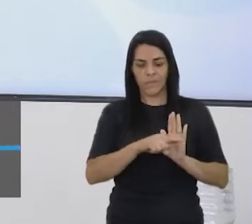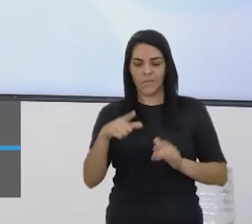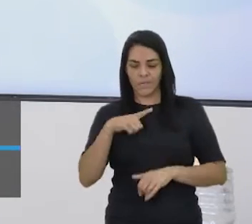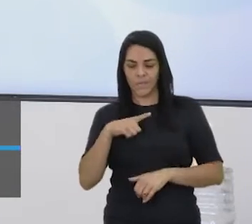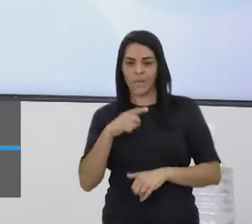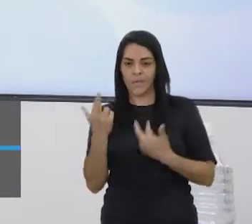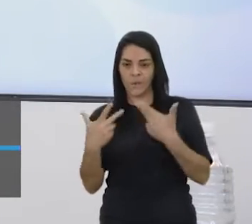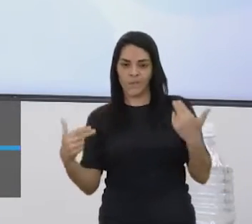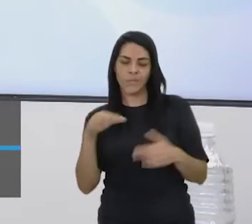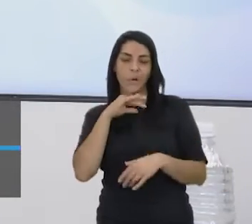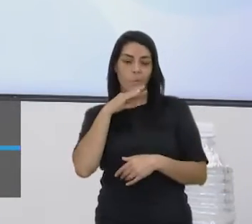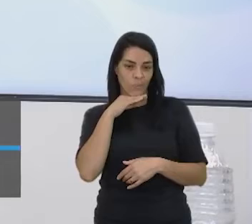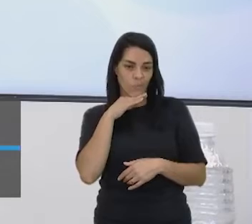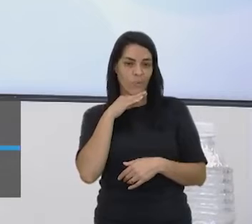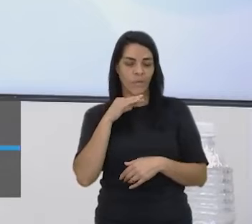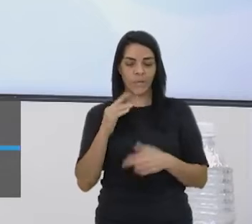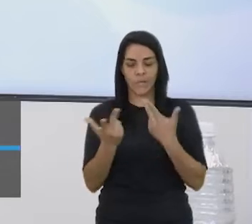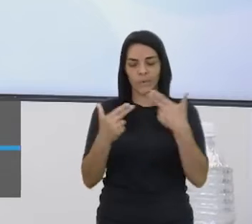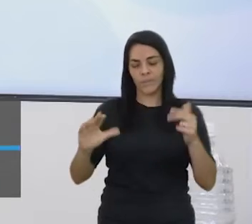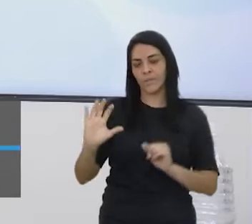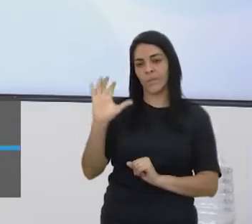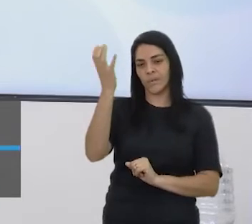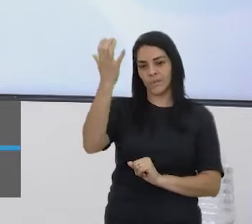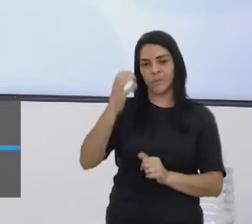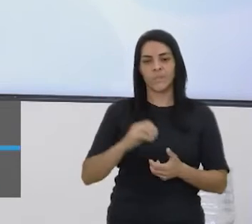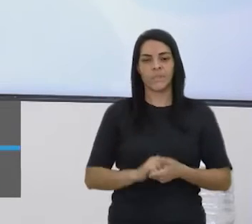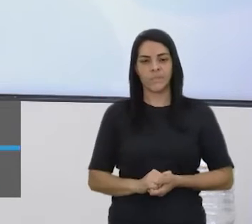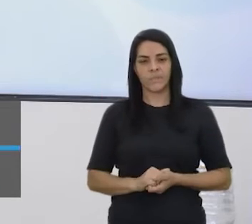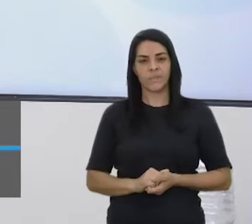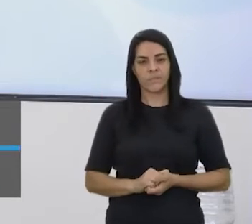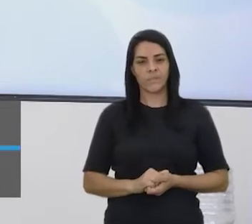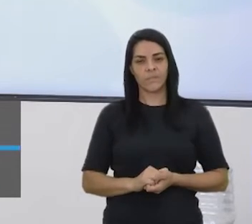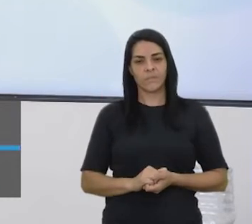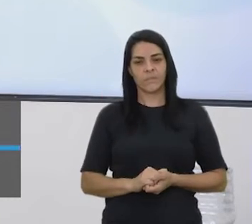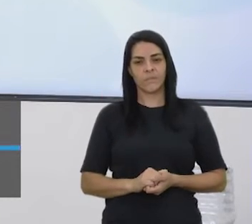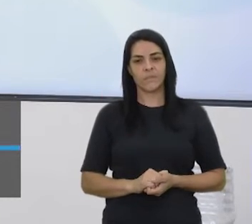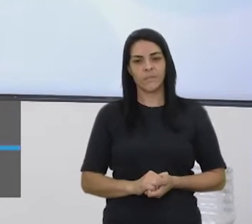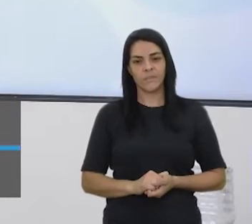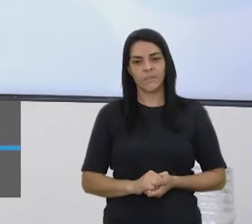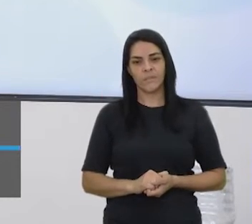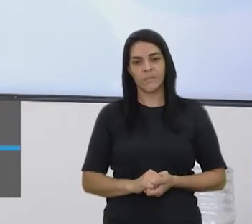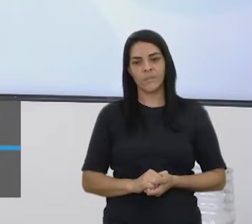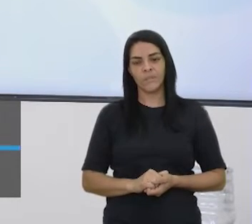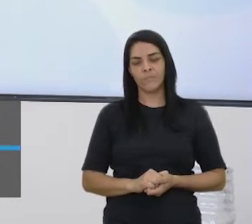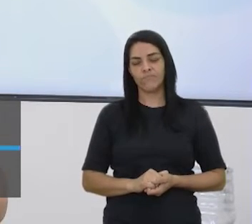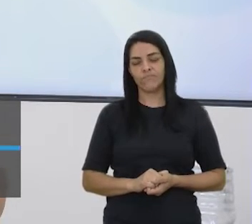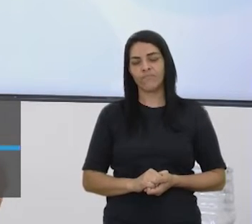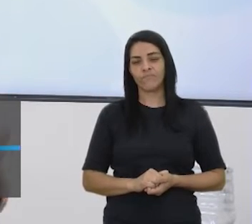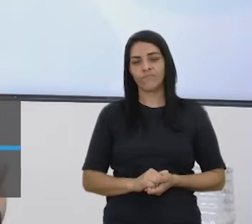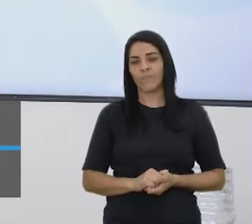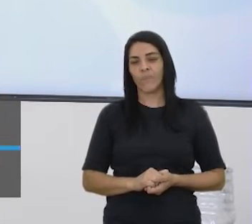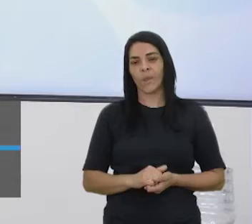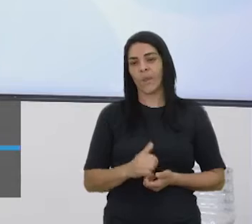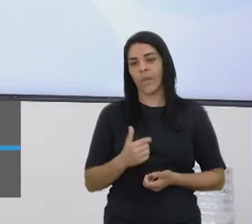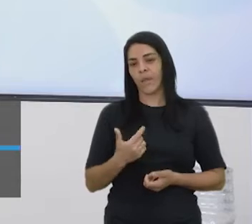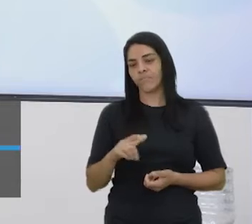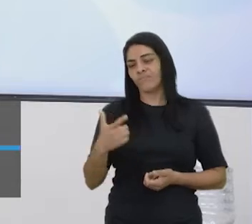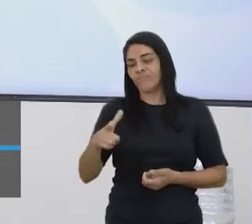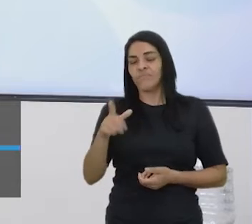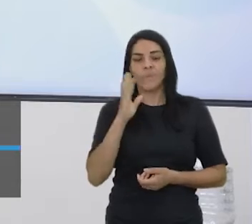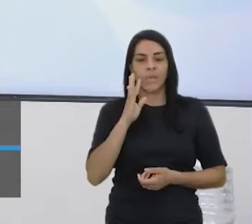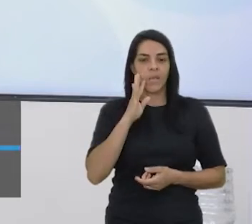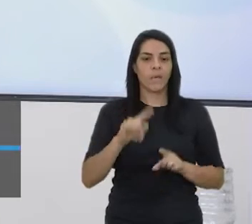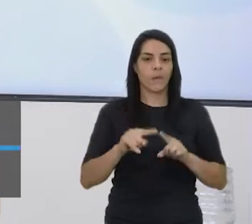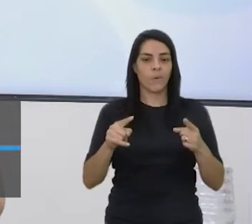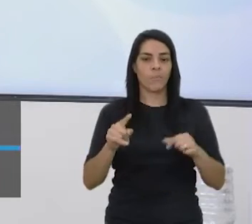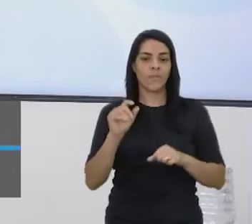né com coisas que a gente passa e que talvez a gente não tenha sido legal a gente passar mas que justamente fazem com que